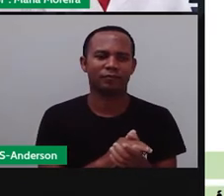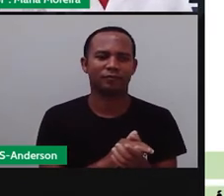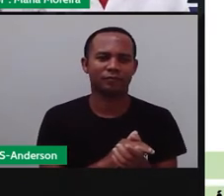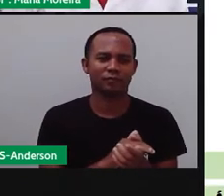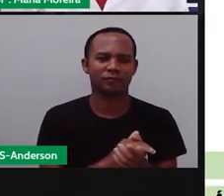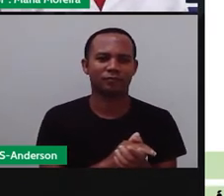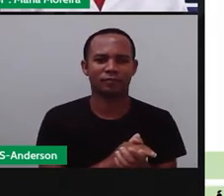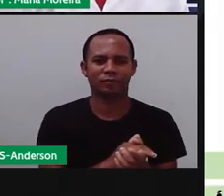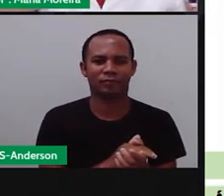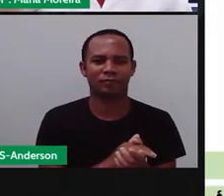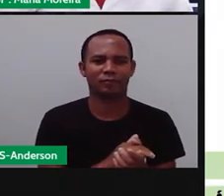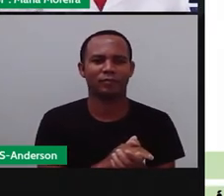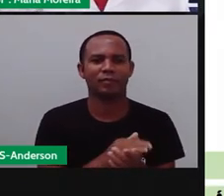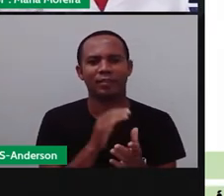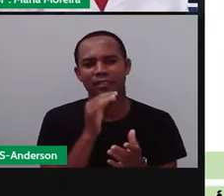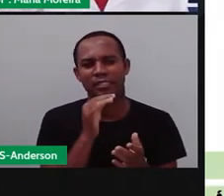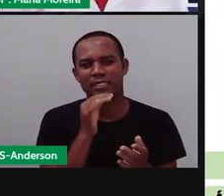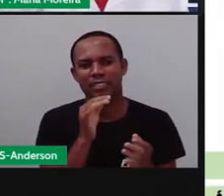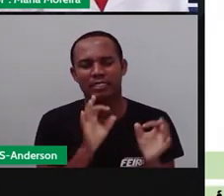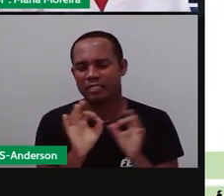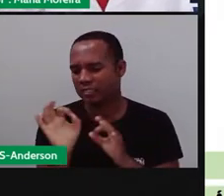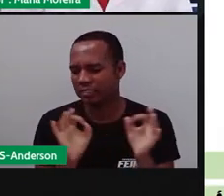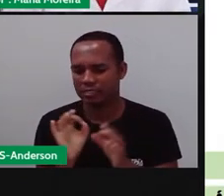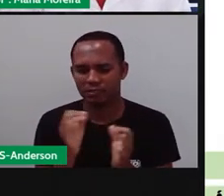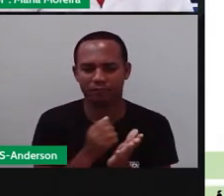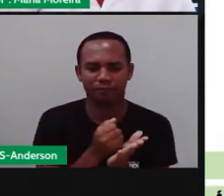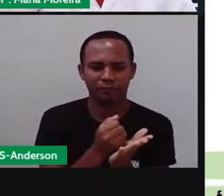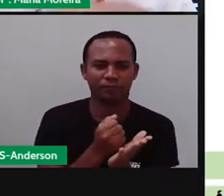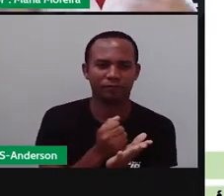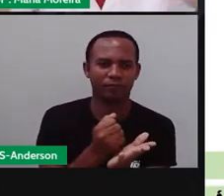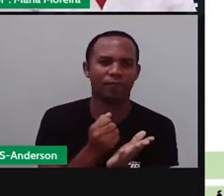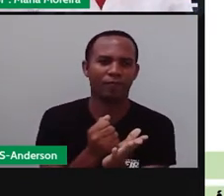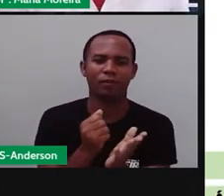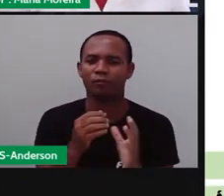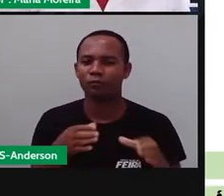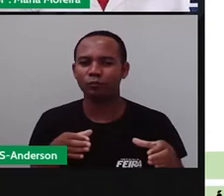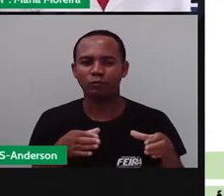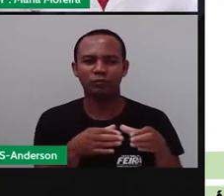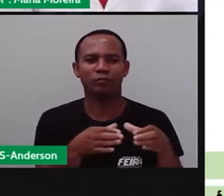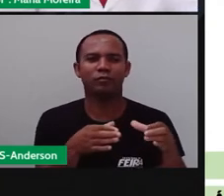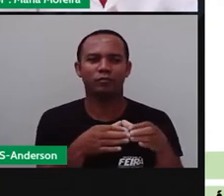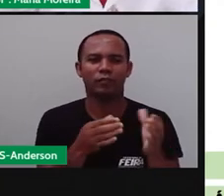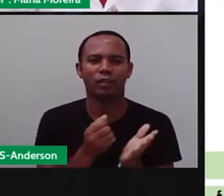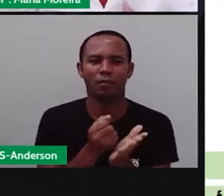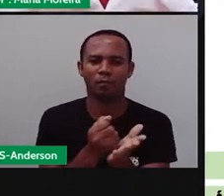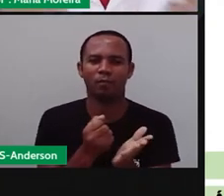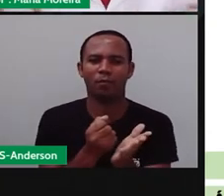Lucas, né? Acho que Maísa também que está aqui nos apoiando, todo mundo